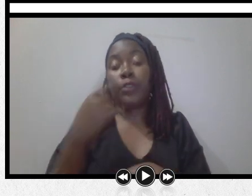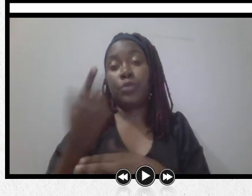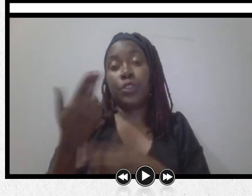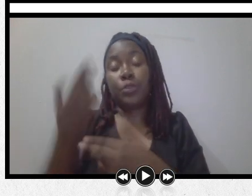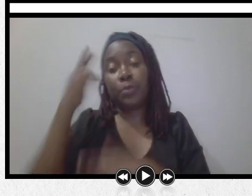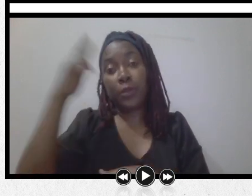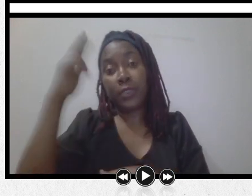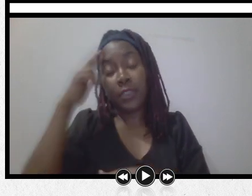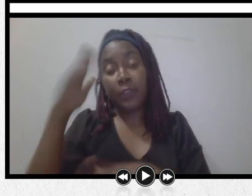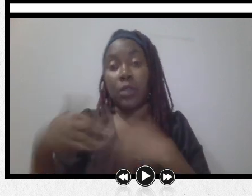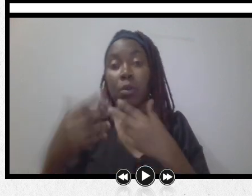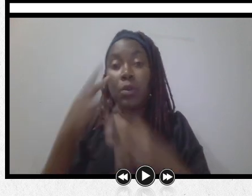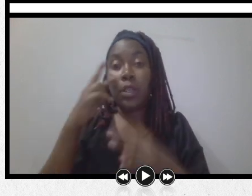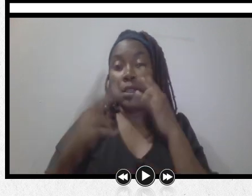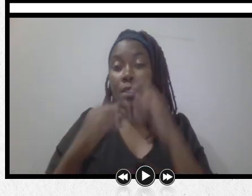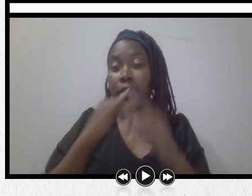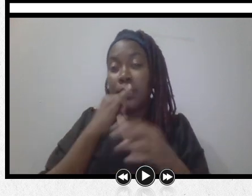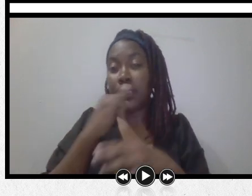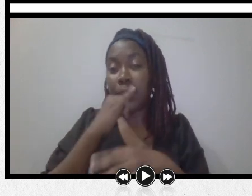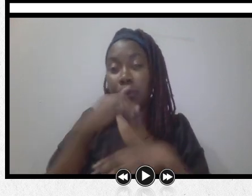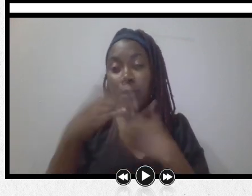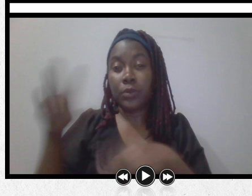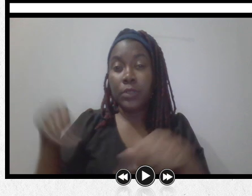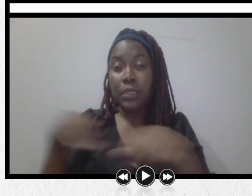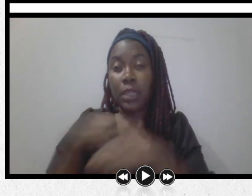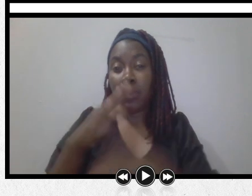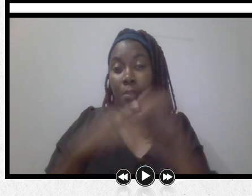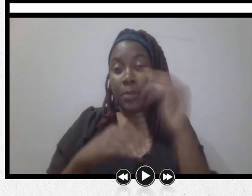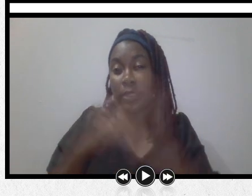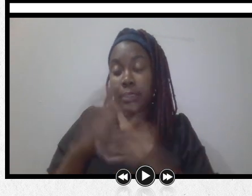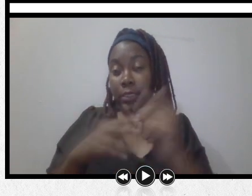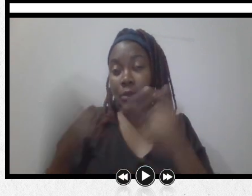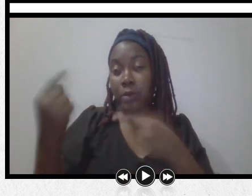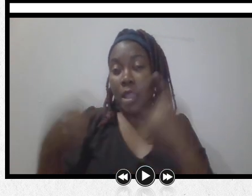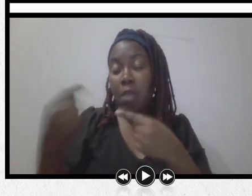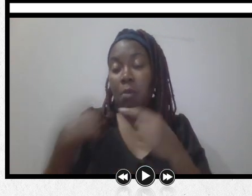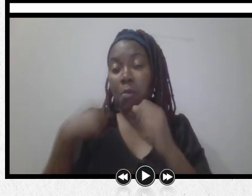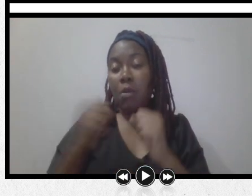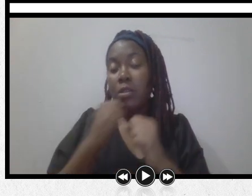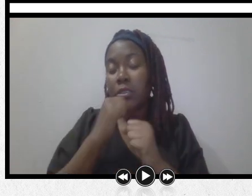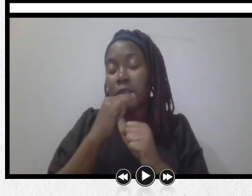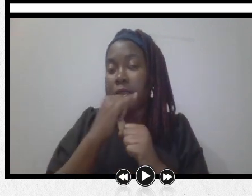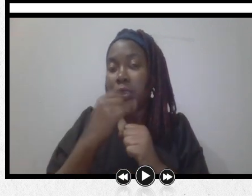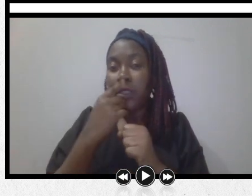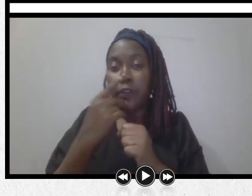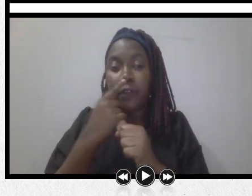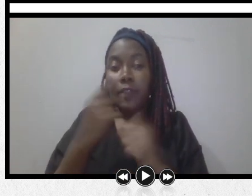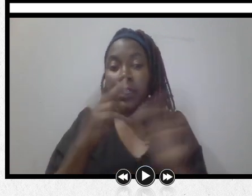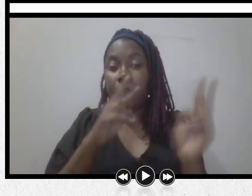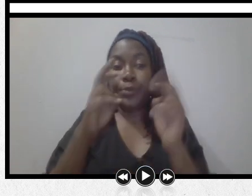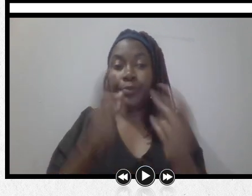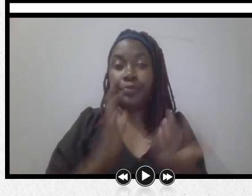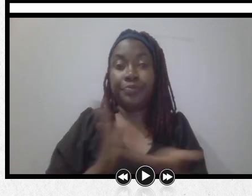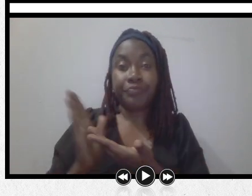responsável. Então, olhando, por exemplo, quando eu trato de uma competência concorrente, eu posso, por exemplo, falar sobre educação, em